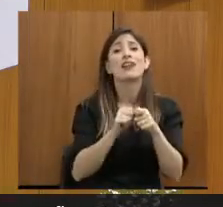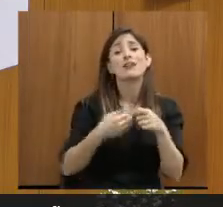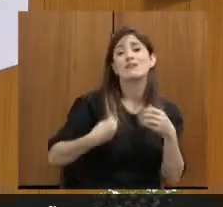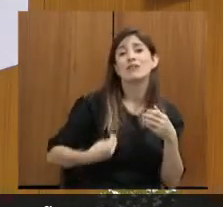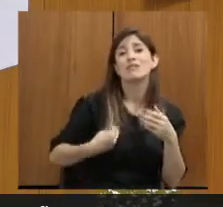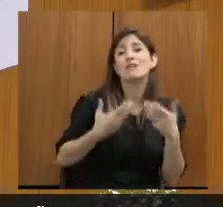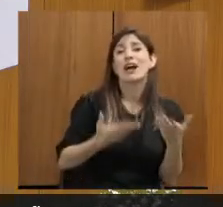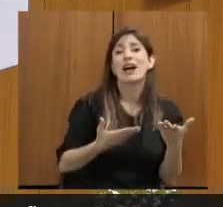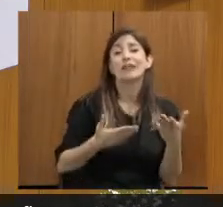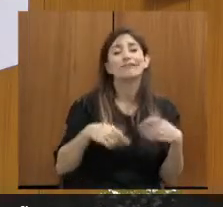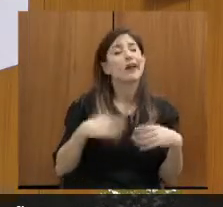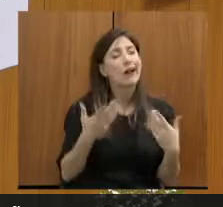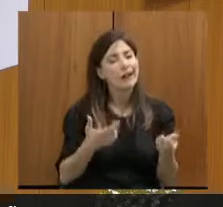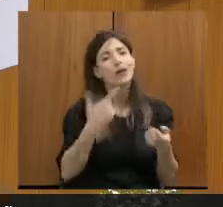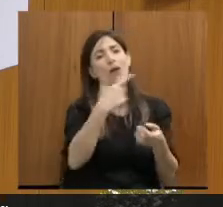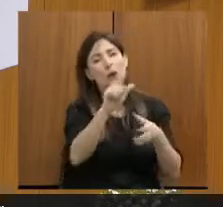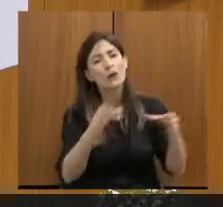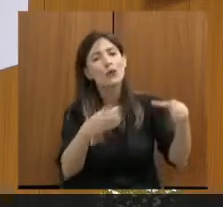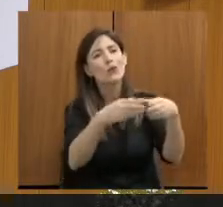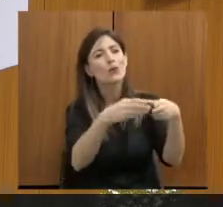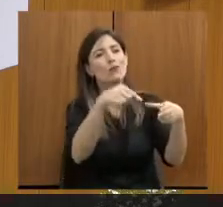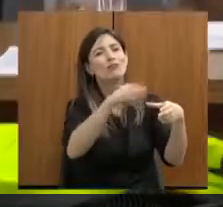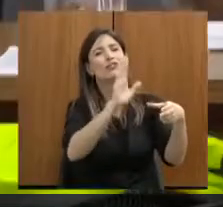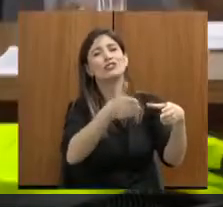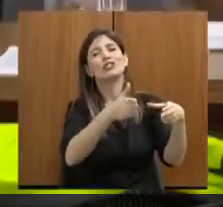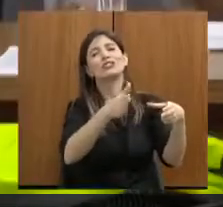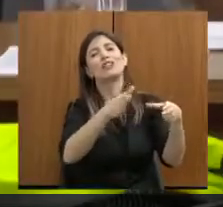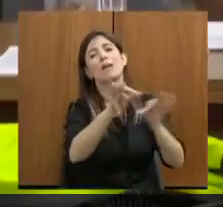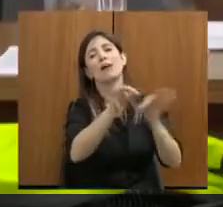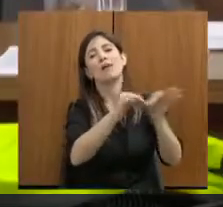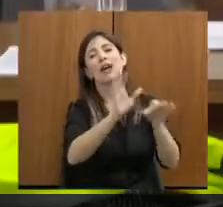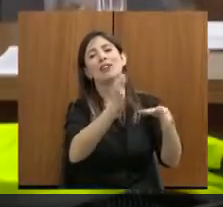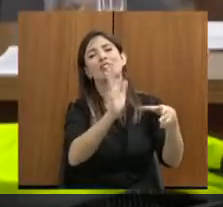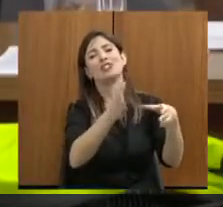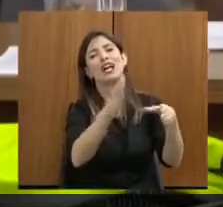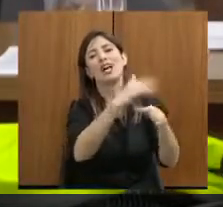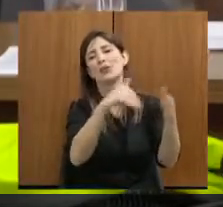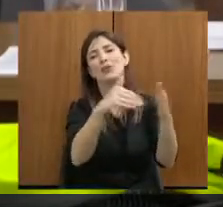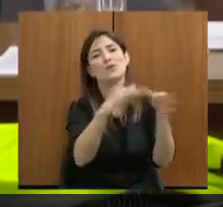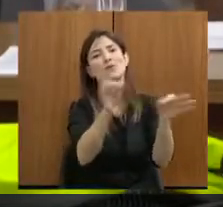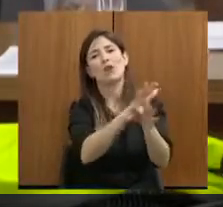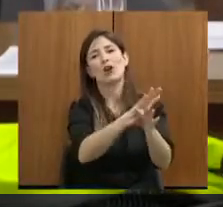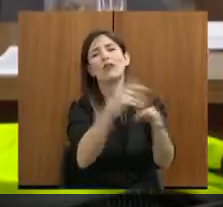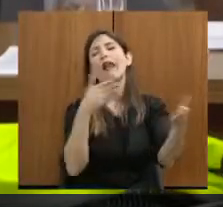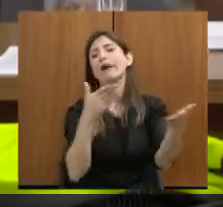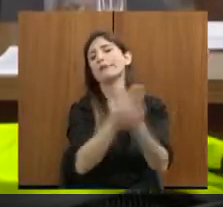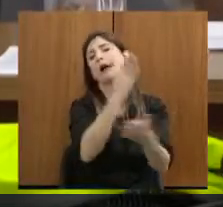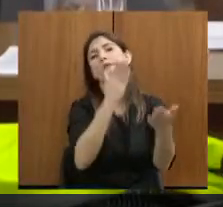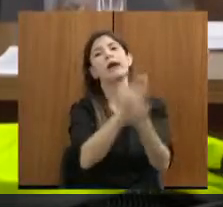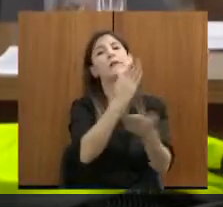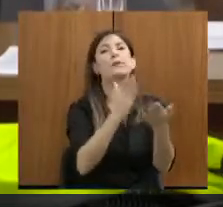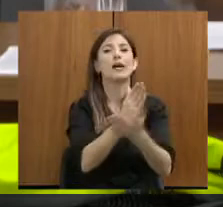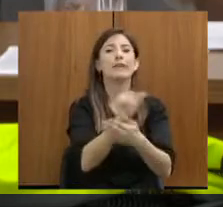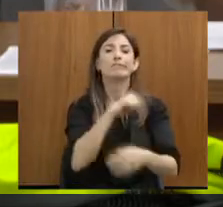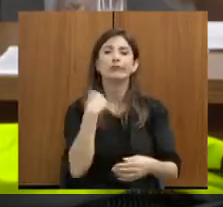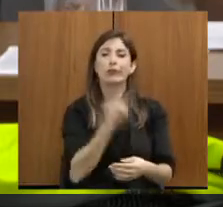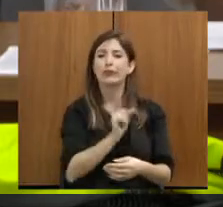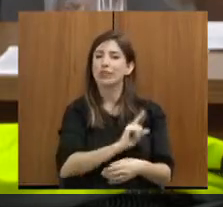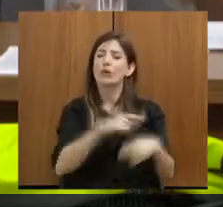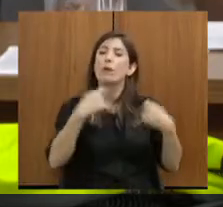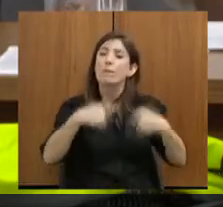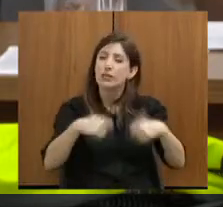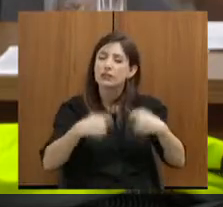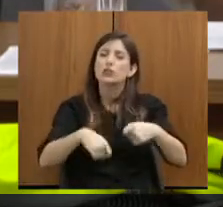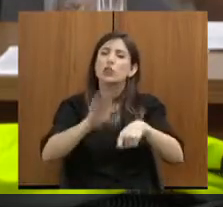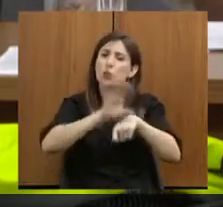preparada ou ligada naquela situação Então vamos a gente precisa de capacitação para os terreiros para as